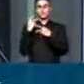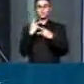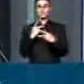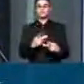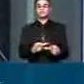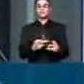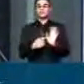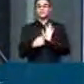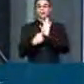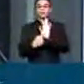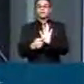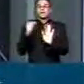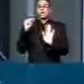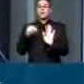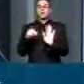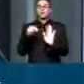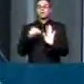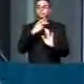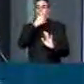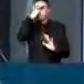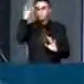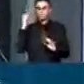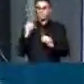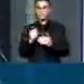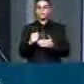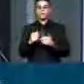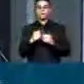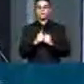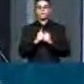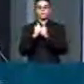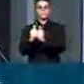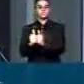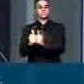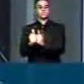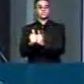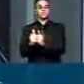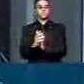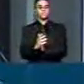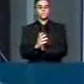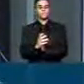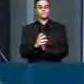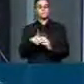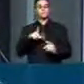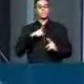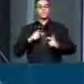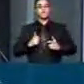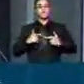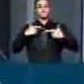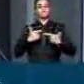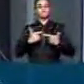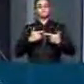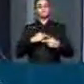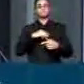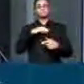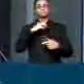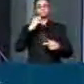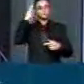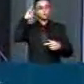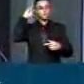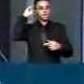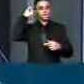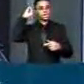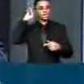para os senhores que têm acompanhado essa nossa luta árdua que nós estamos vivendo lá no Maranhão e democratizando com os